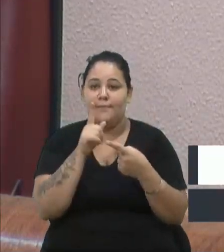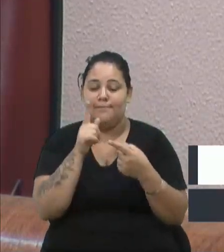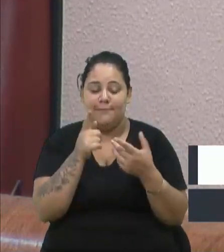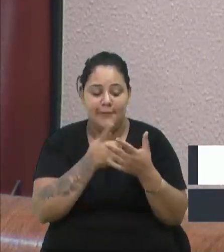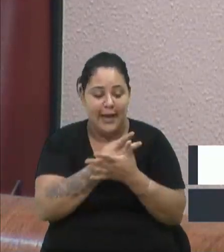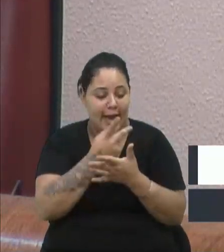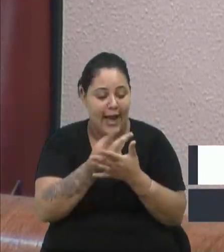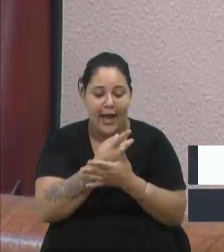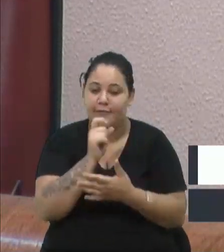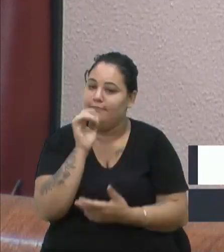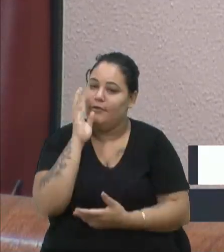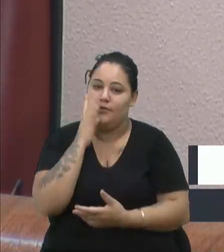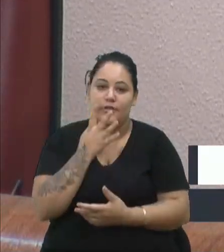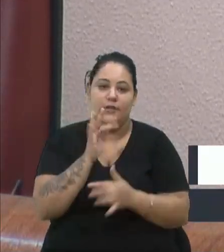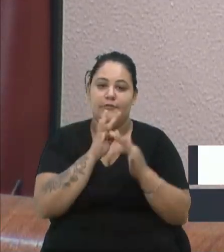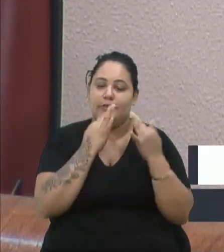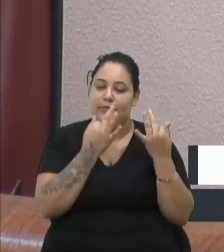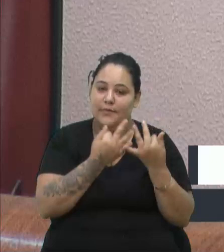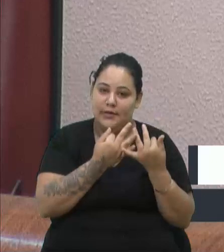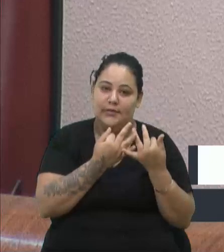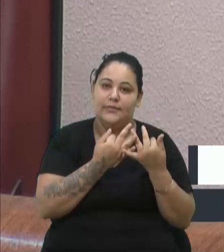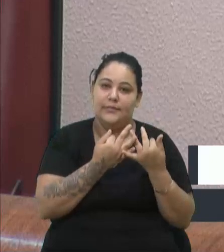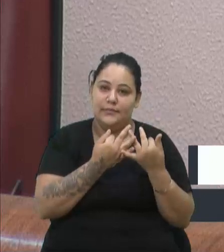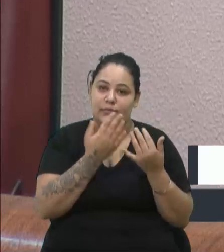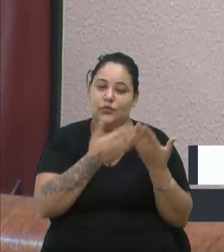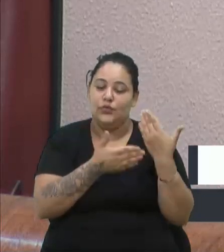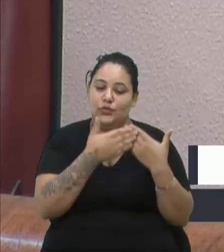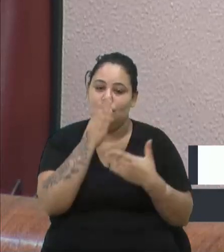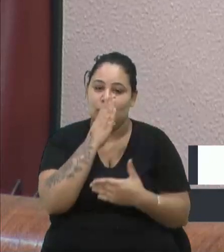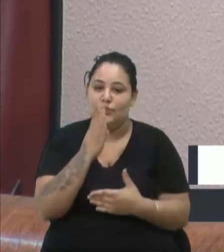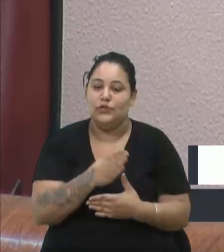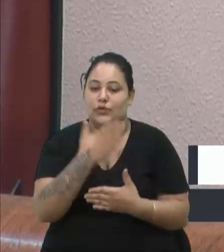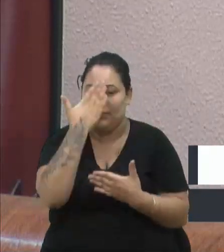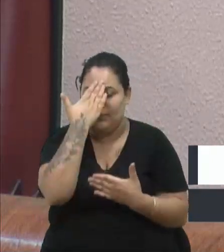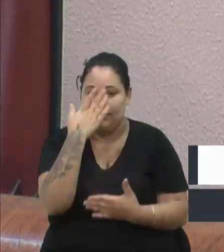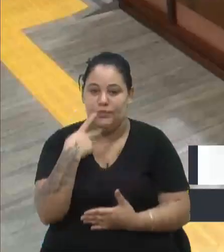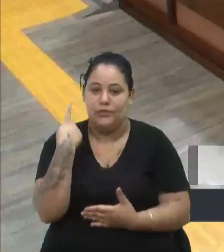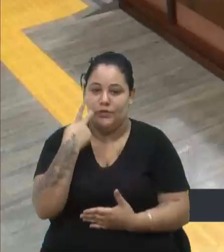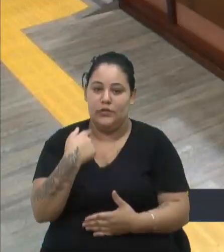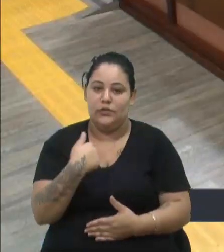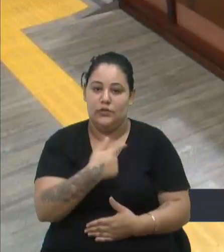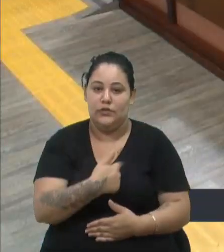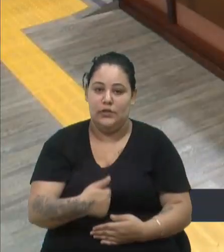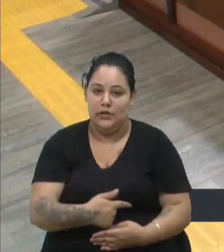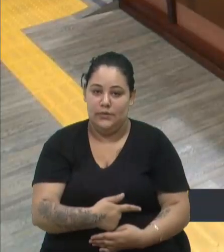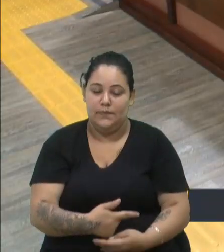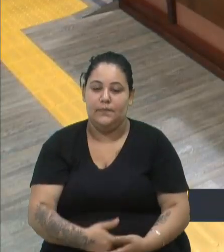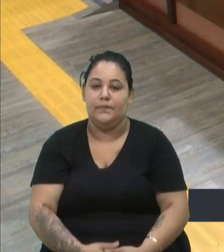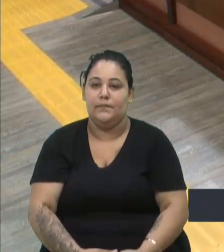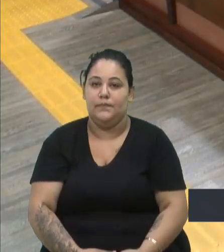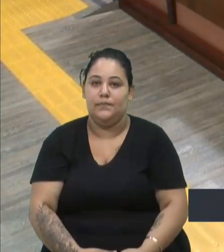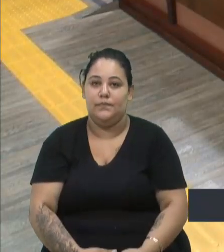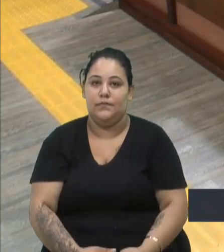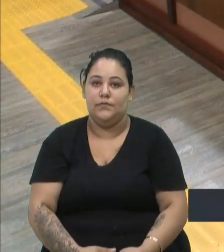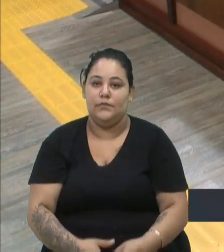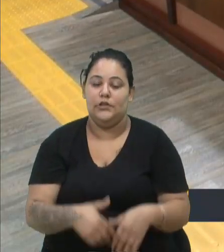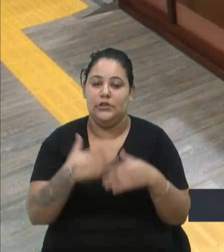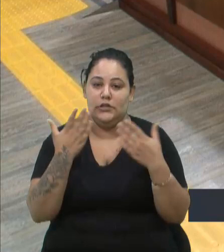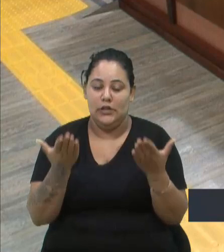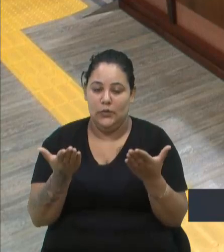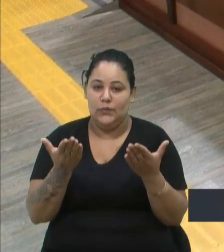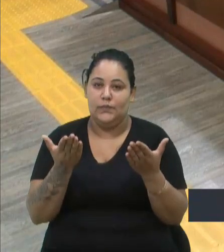o que está acontecendo com essas famílias por todo o Brasil. Obrigado, vereador Zanquim. Então, senhores e senhoras